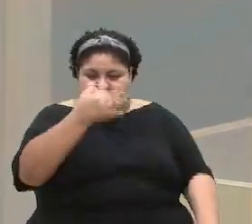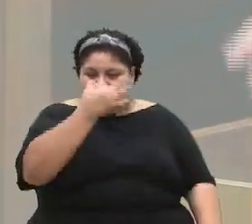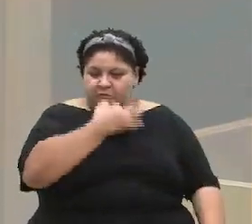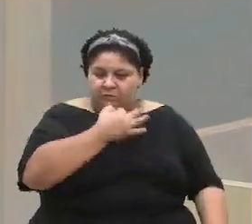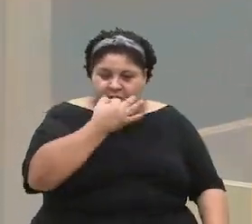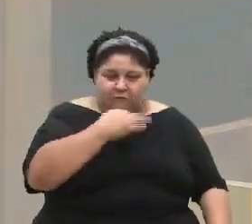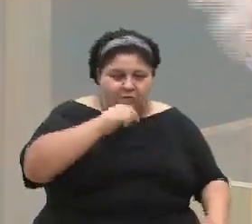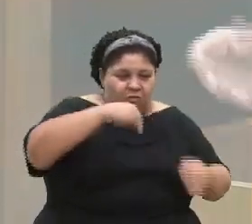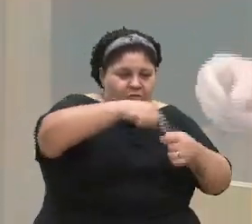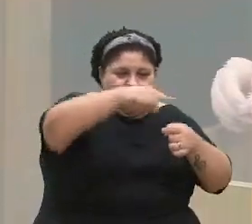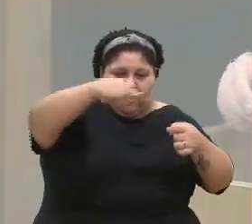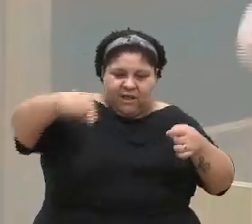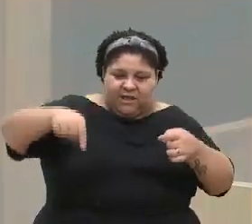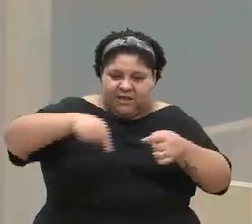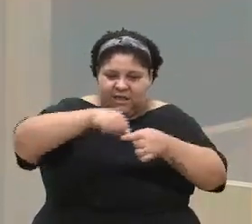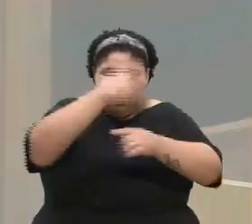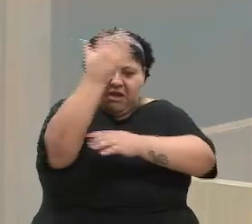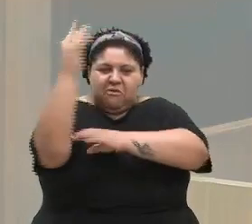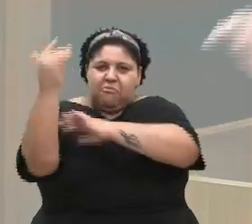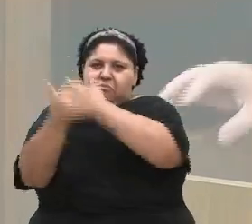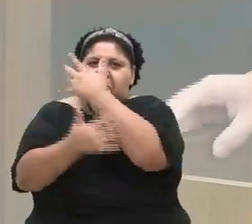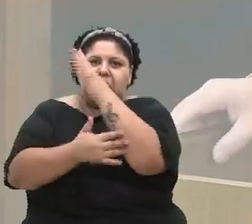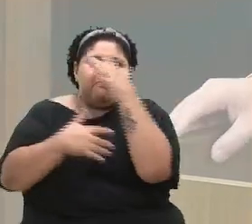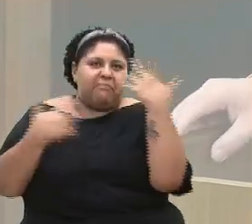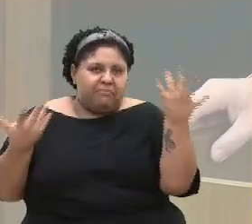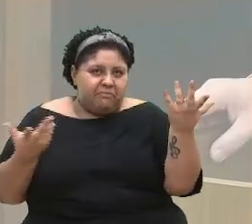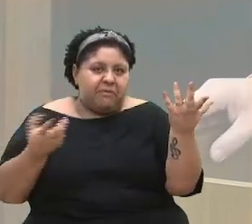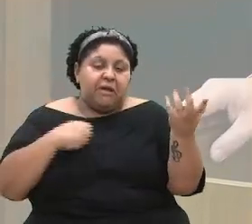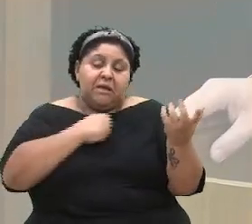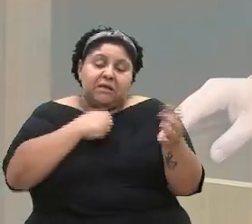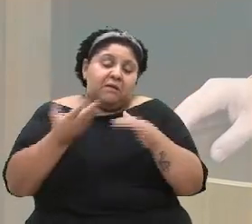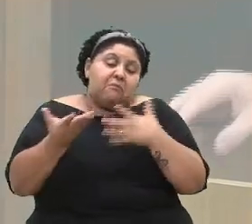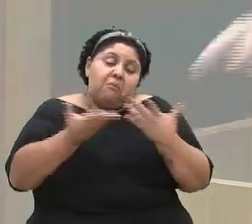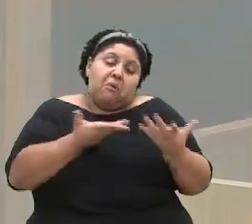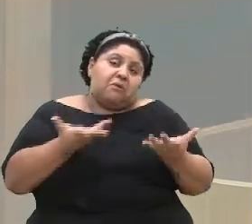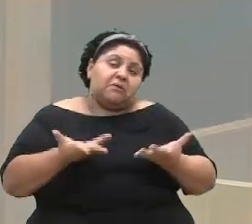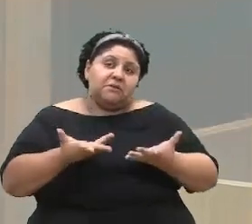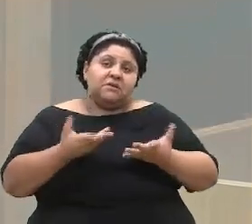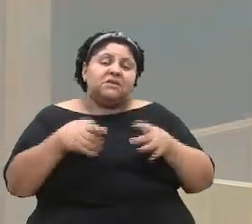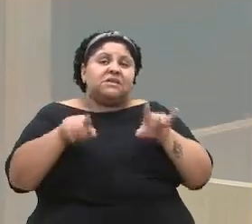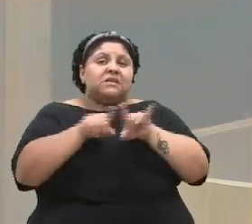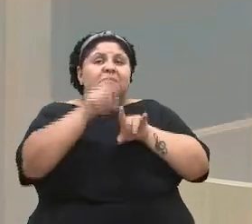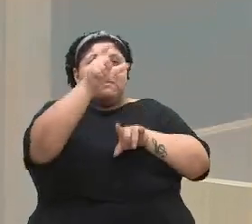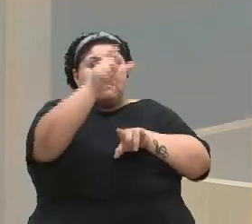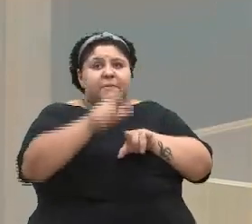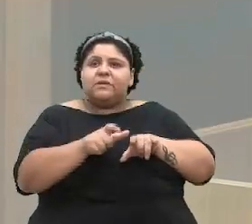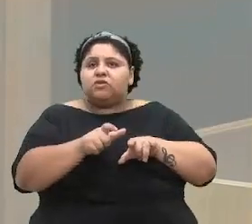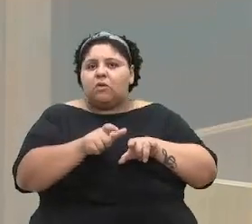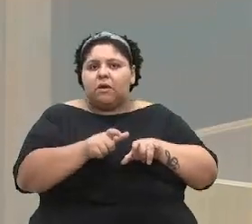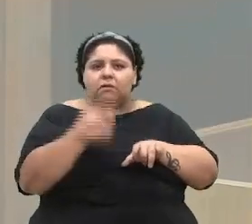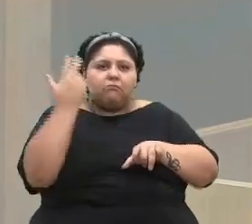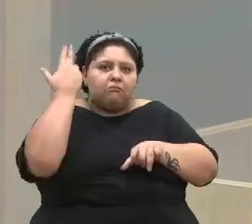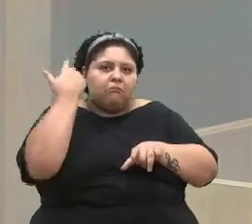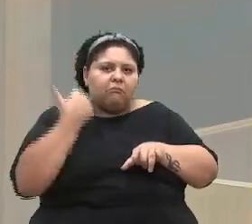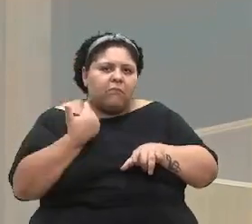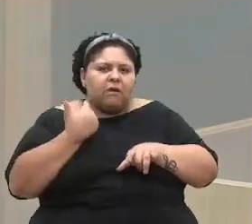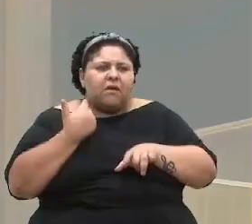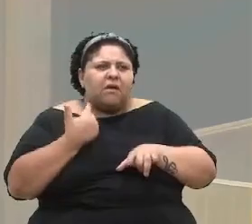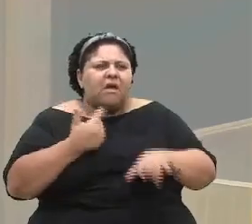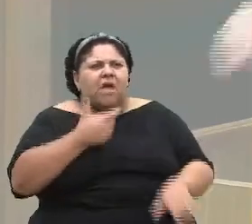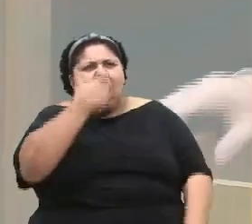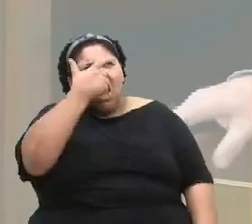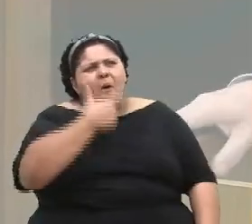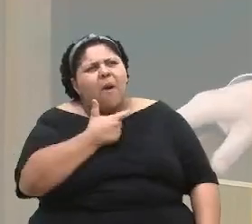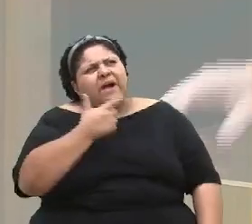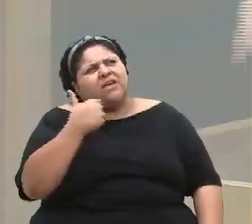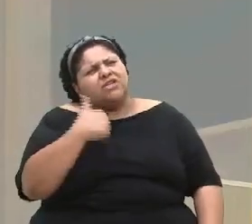quer canteiros, porque esta modalidade pode ser uma modalidade também para a pessoa física. Se eu não me engano, eu